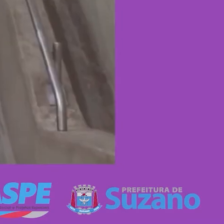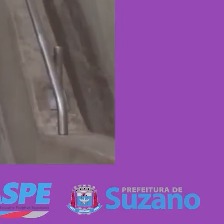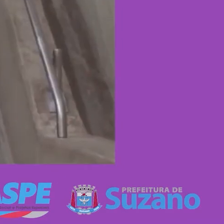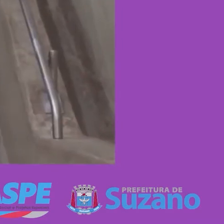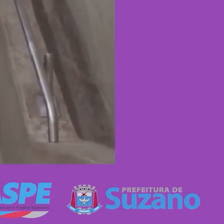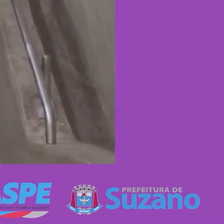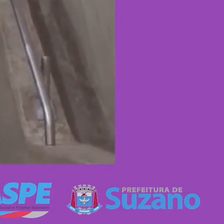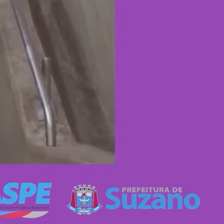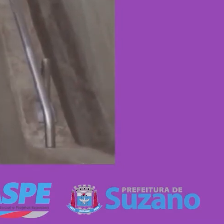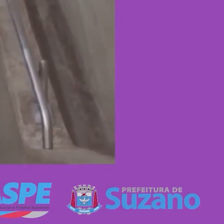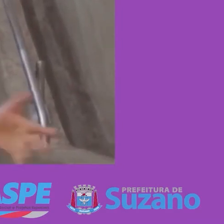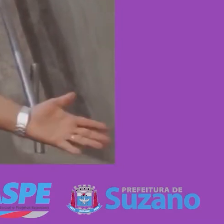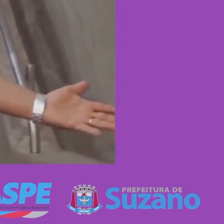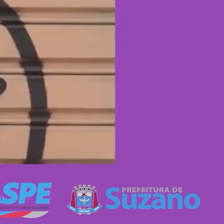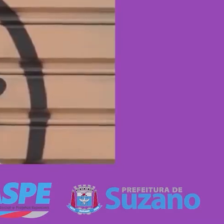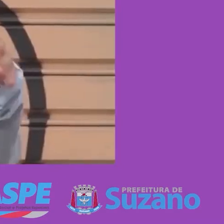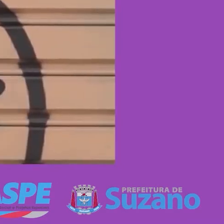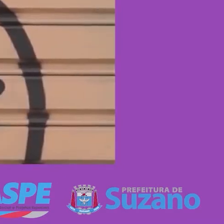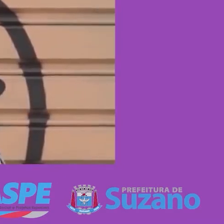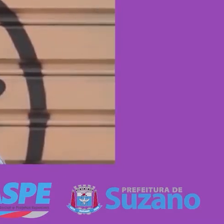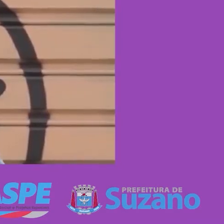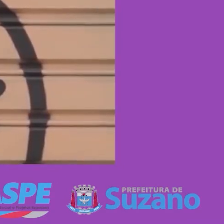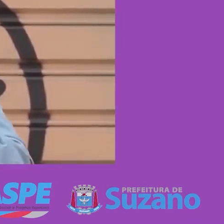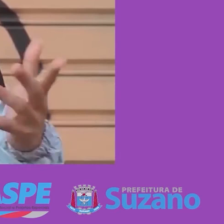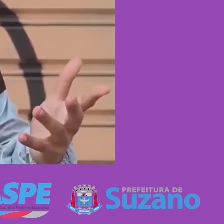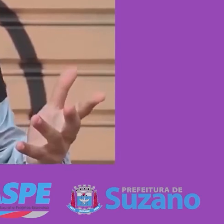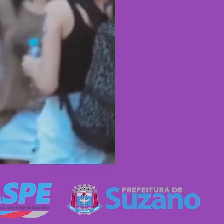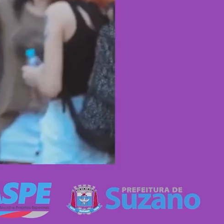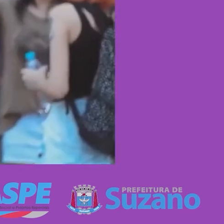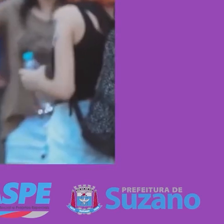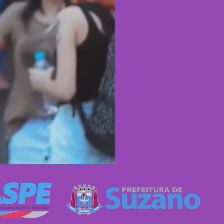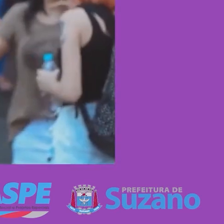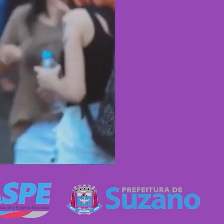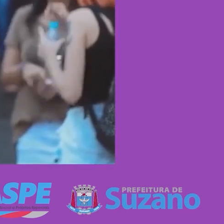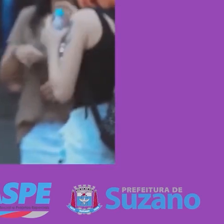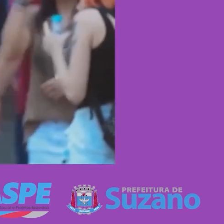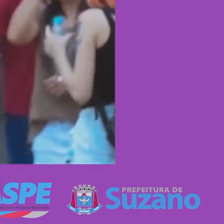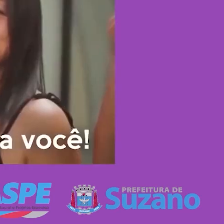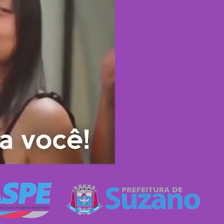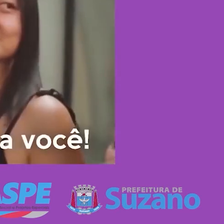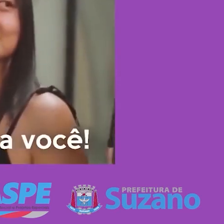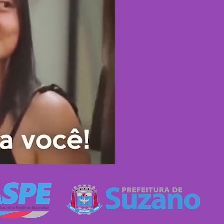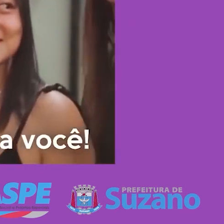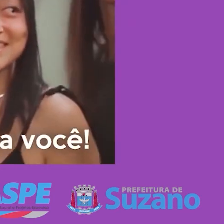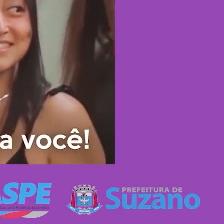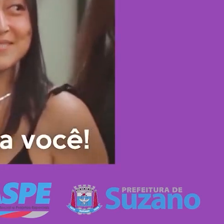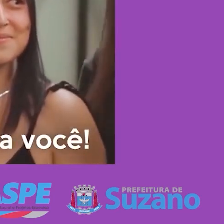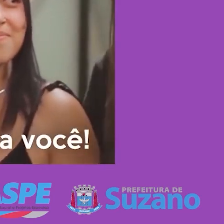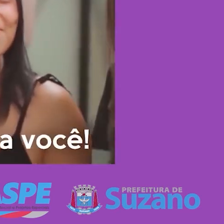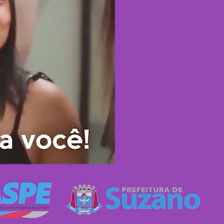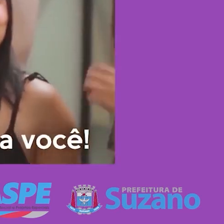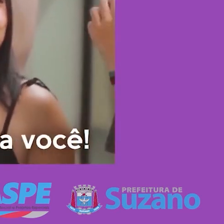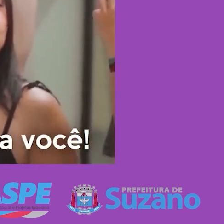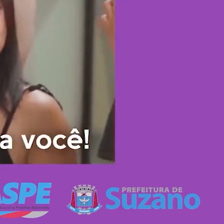esquecido. Ou será que eu sou invisível? Não faço parte da sociedade? O que eu sou para você? Lembre-se que eu sou um